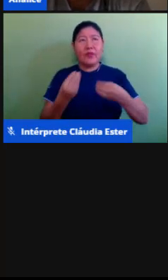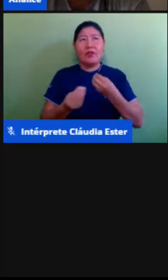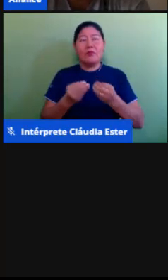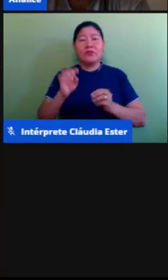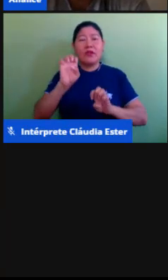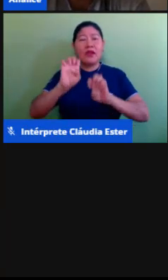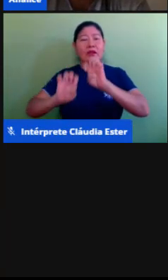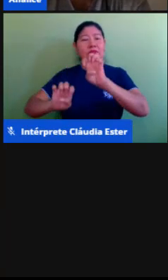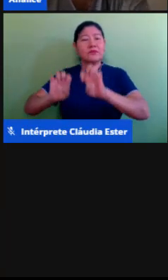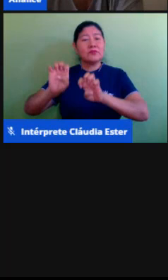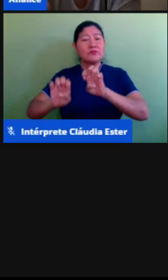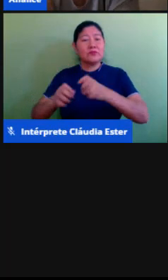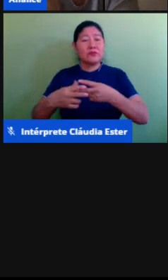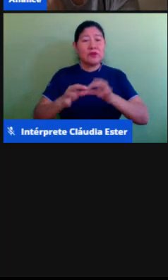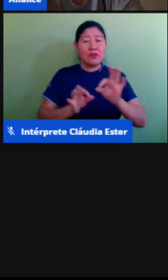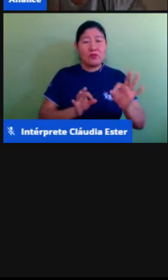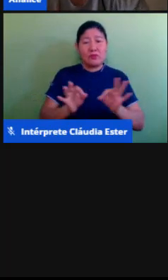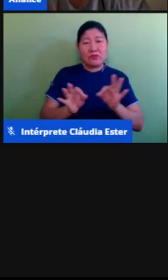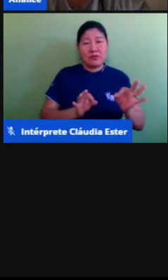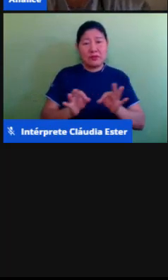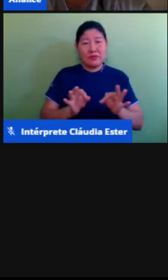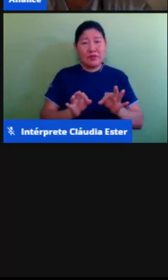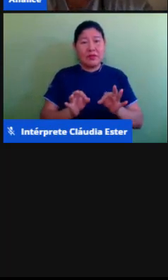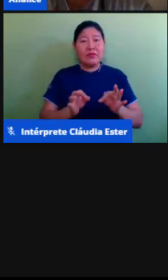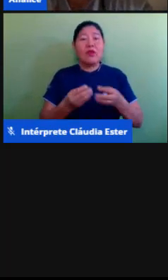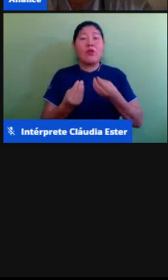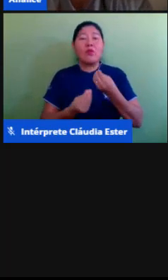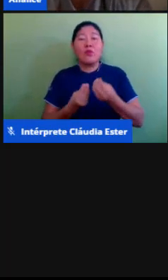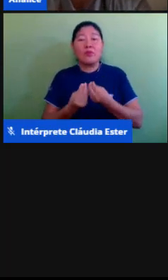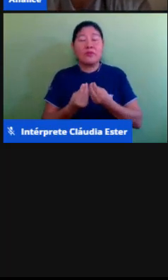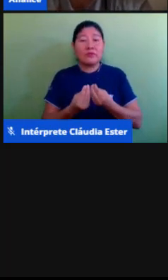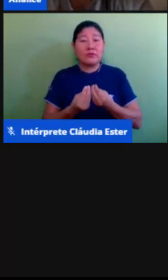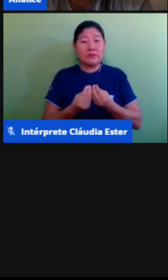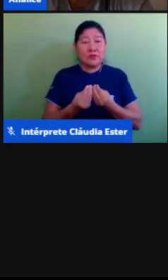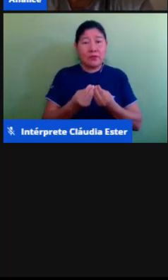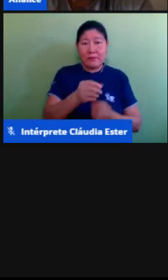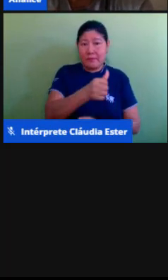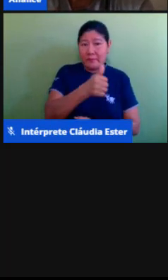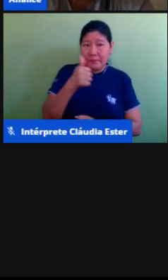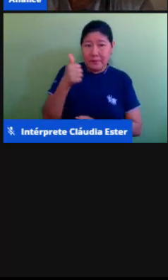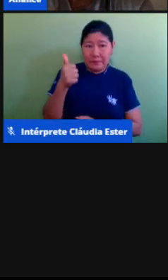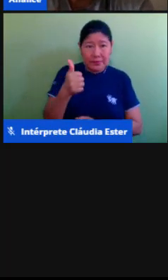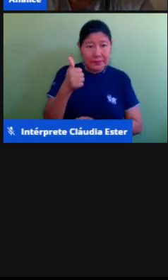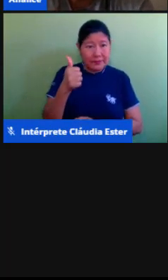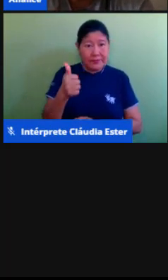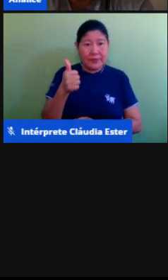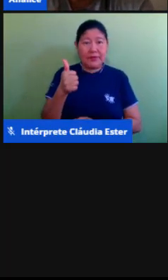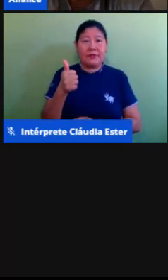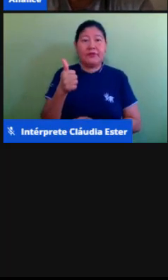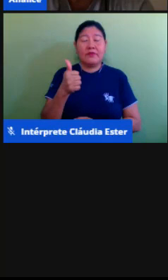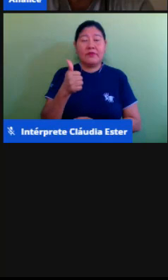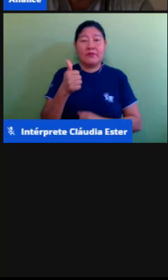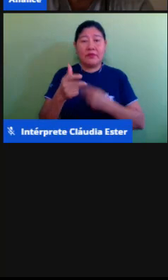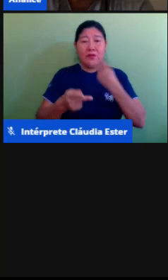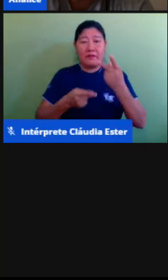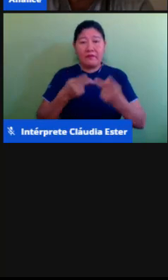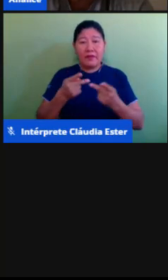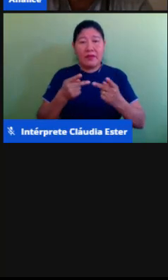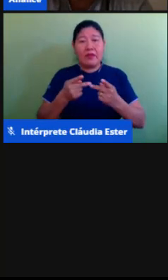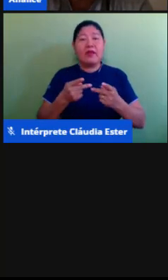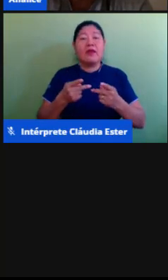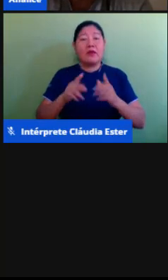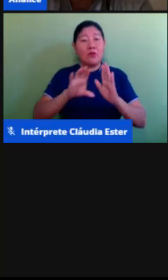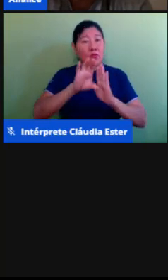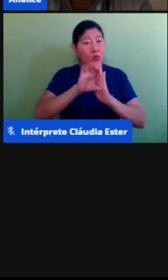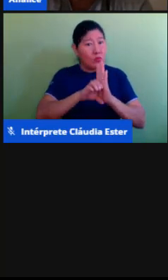a fala, tá? Então, a fala está estruturada primeiro. O Bastazzini vai falar aí o conceito de paisagem na geografia e